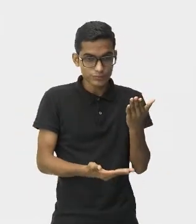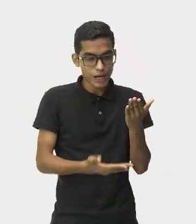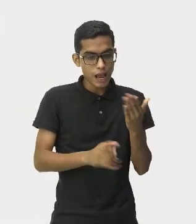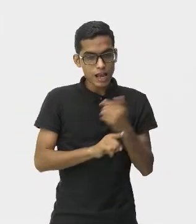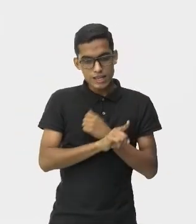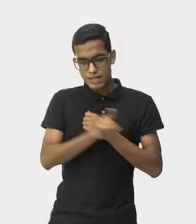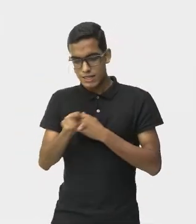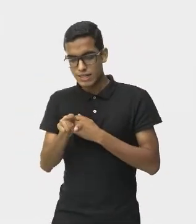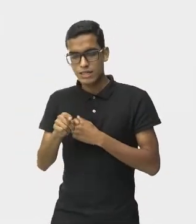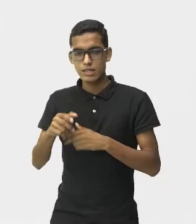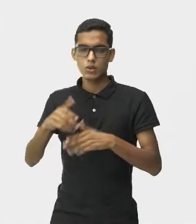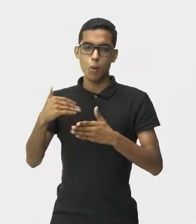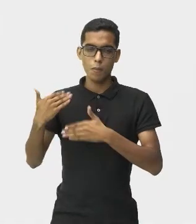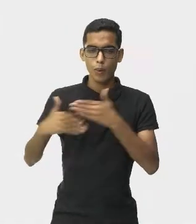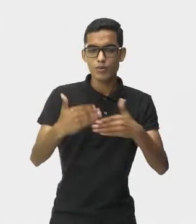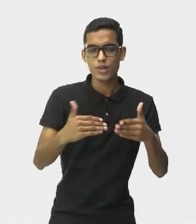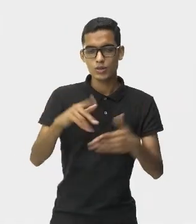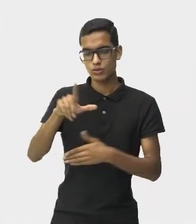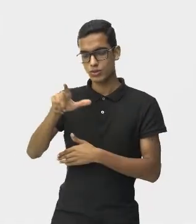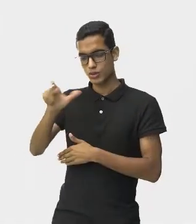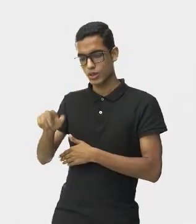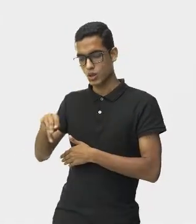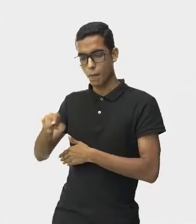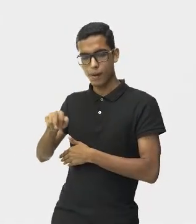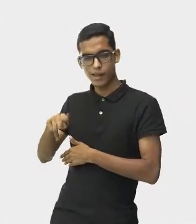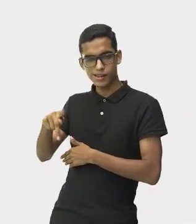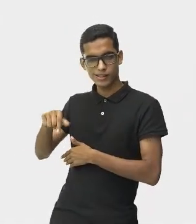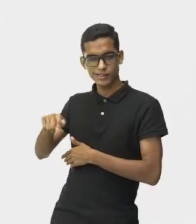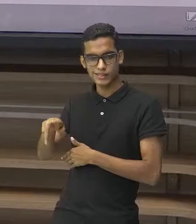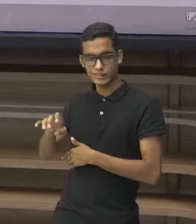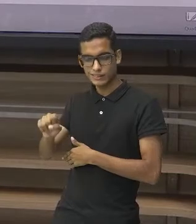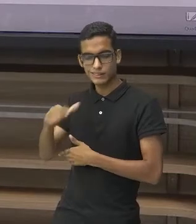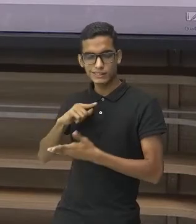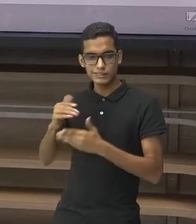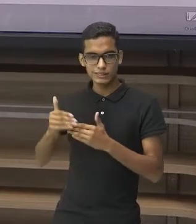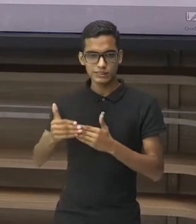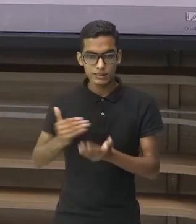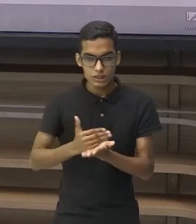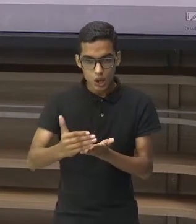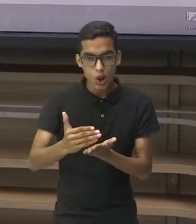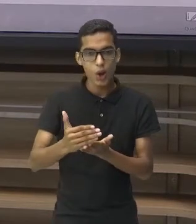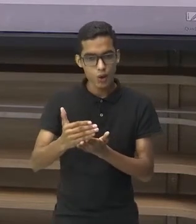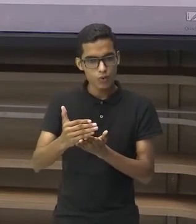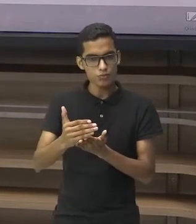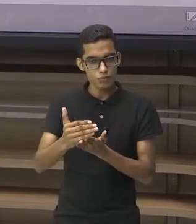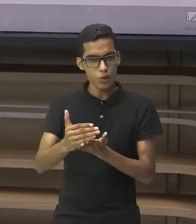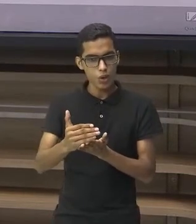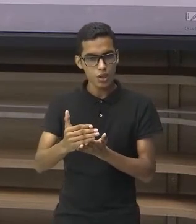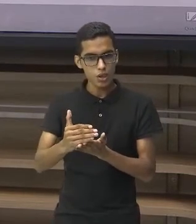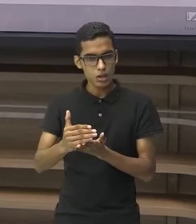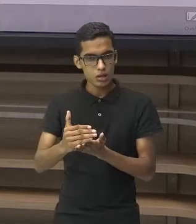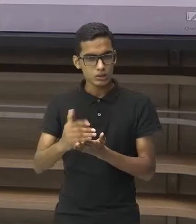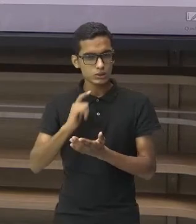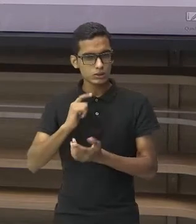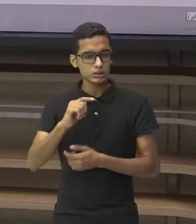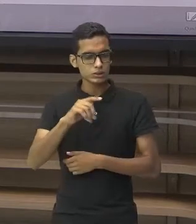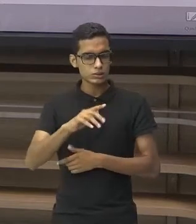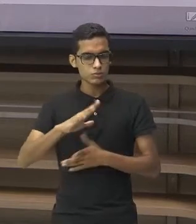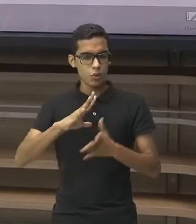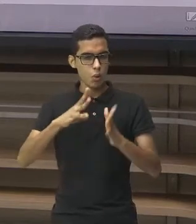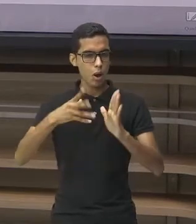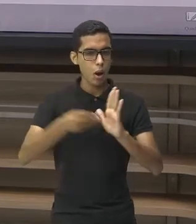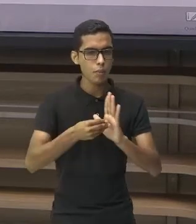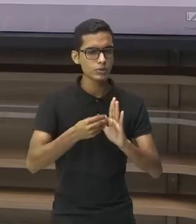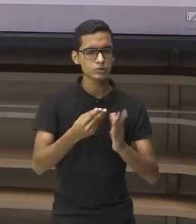de lusitanização da Amazônia, visava praticamente tornar a Amazônia aportuguesada, aos moldes portugueses, proibindo as